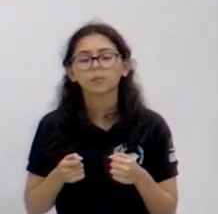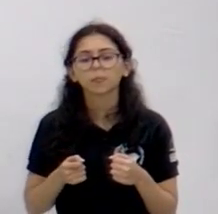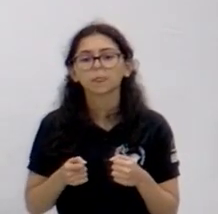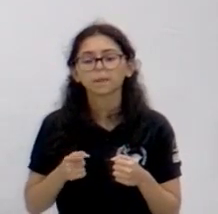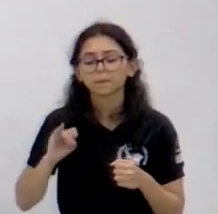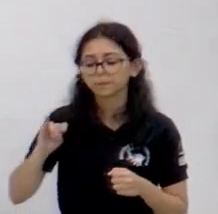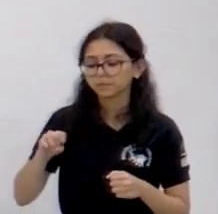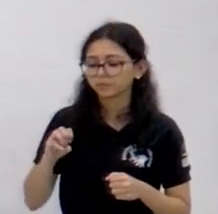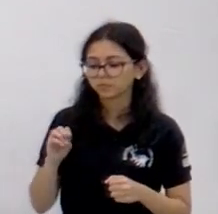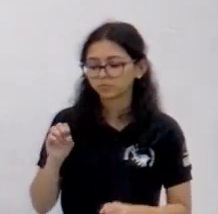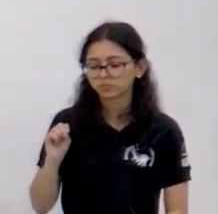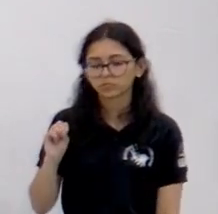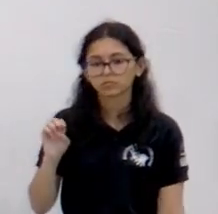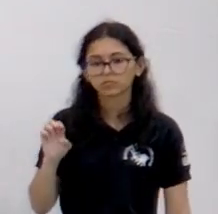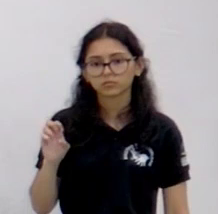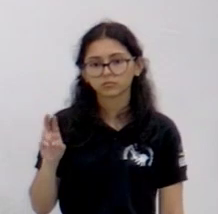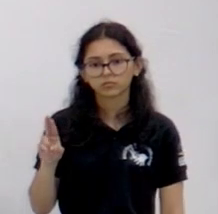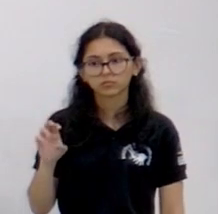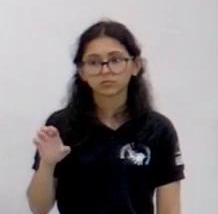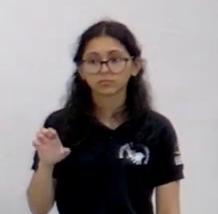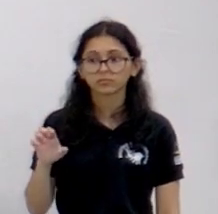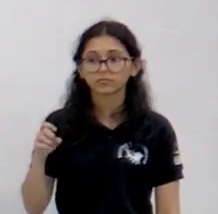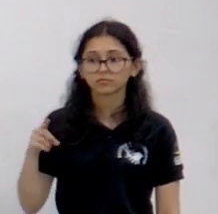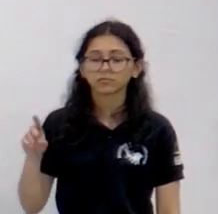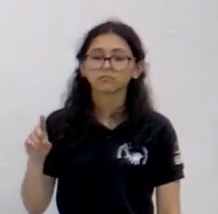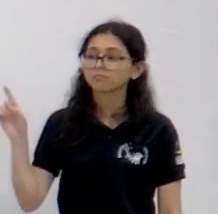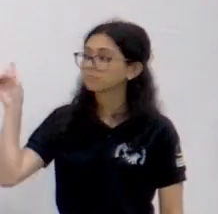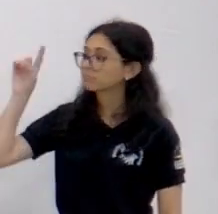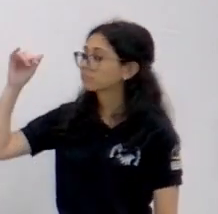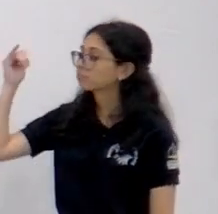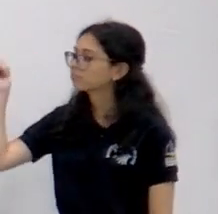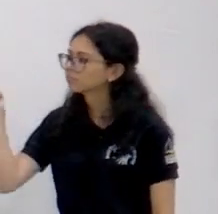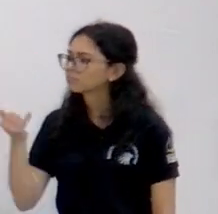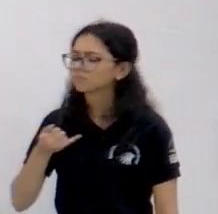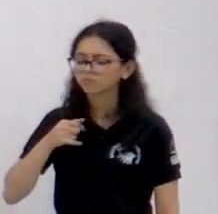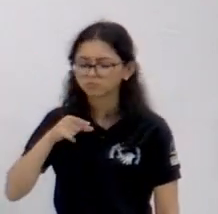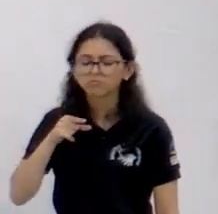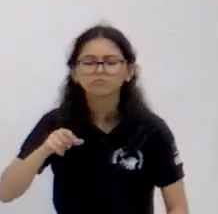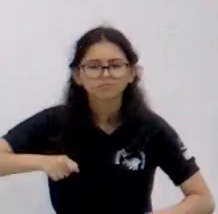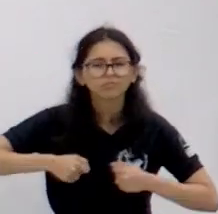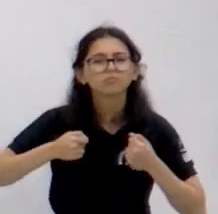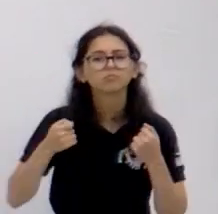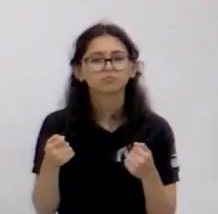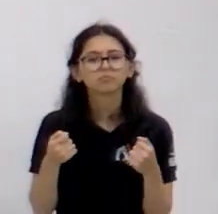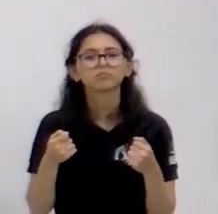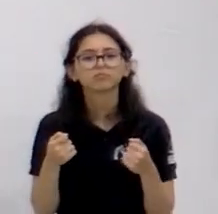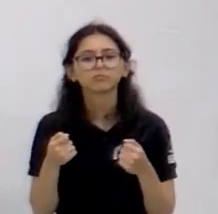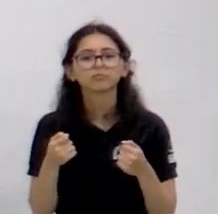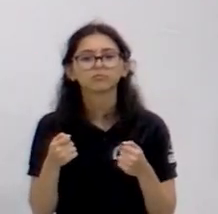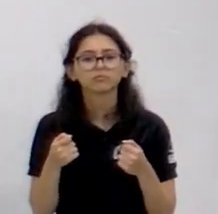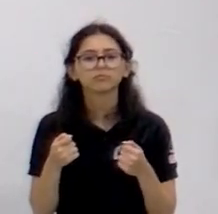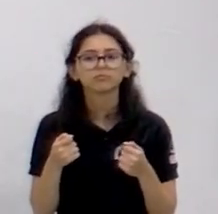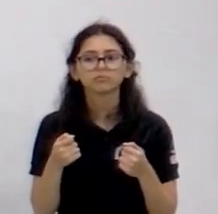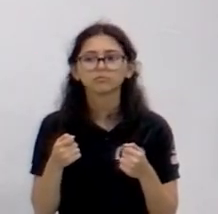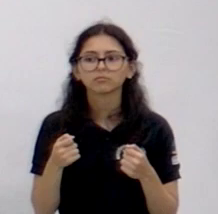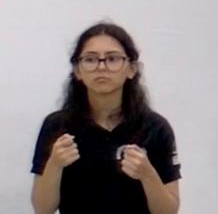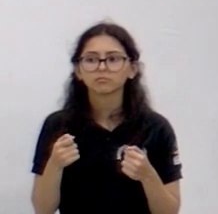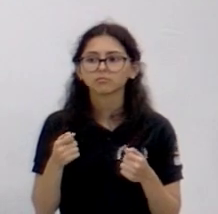o Senhor diz: olha, seja forte, seja corajoso, não te espantes, não te